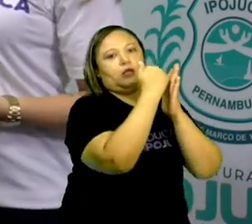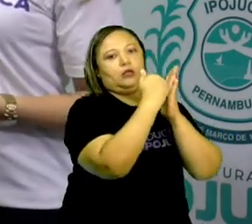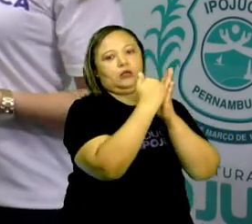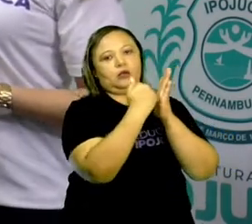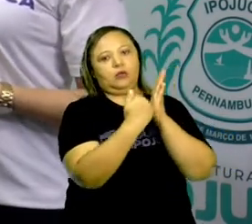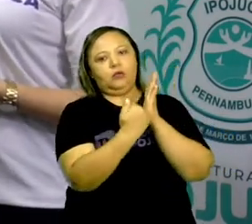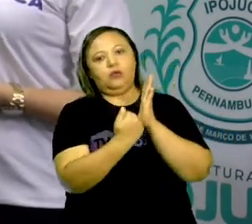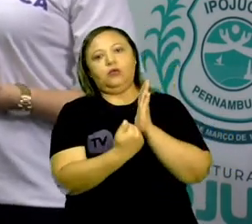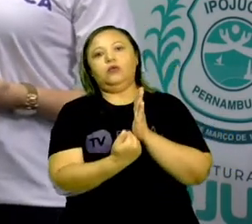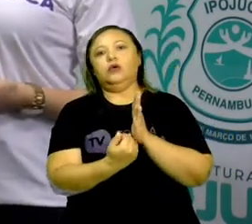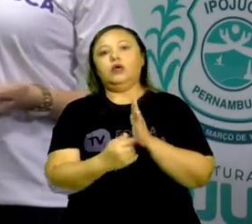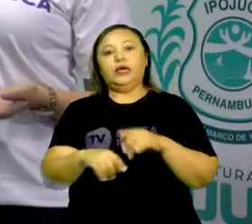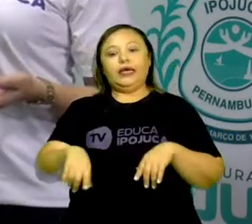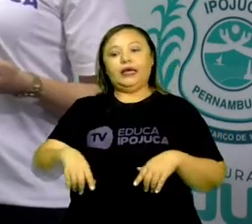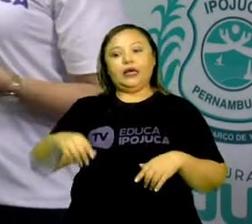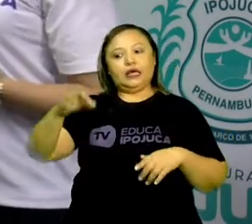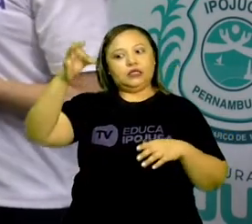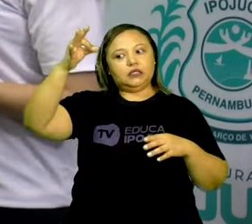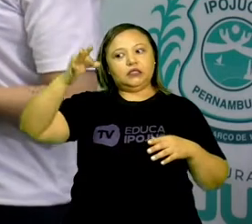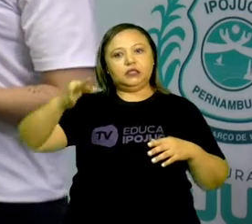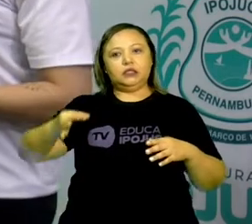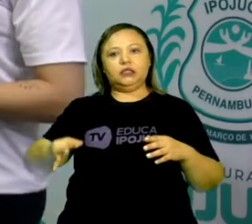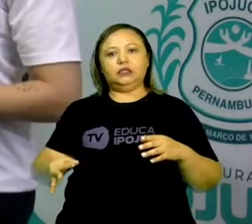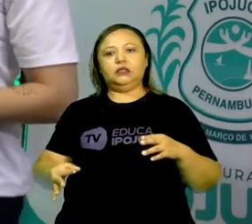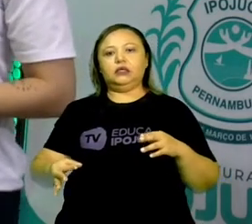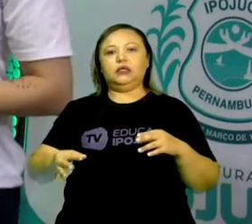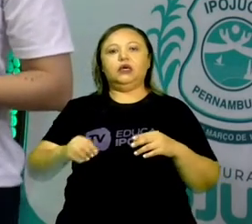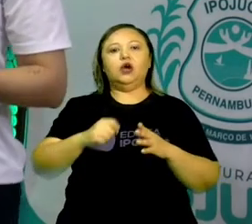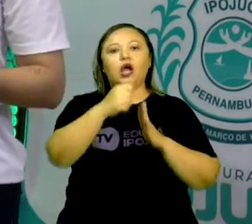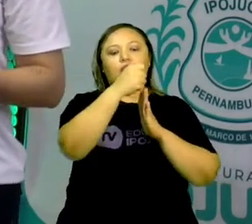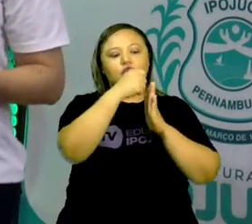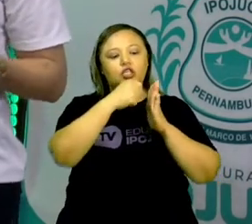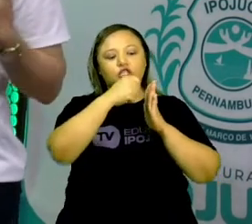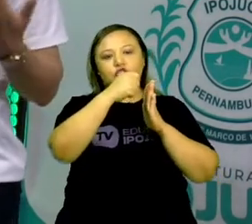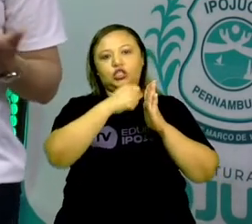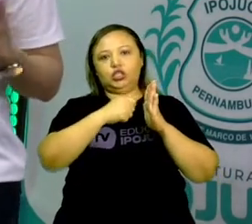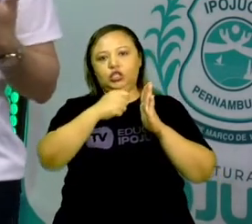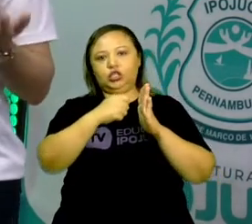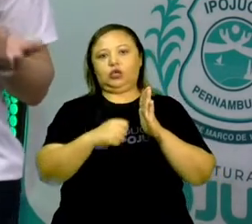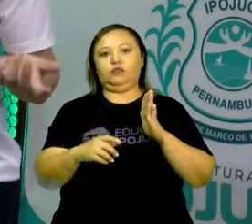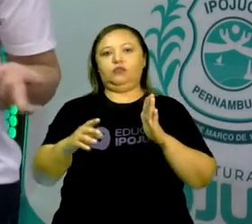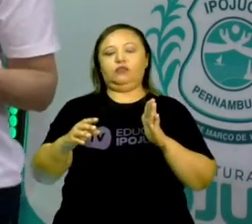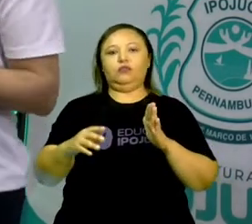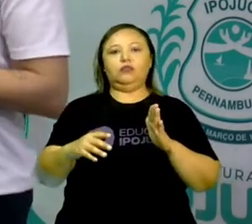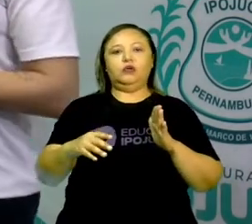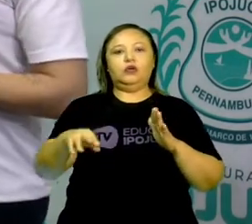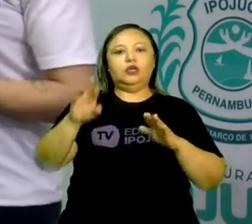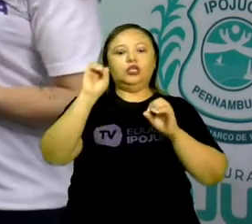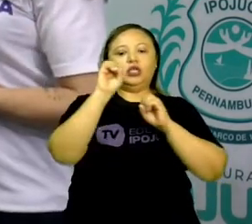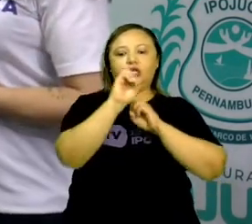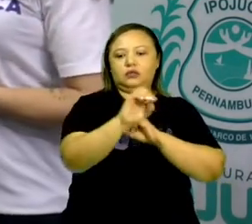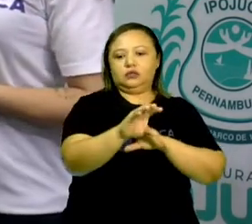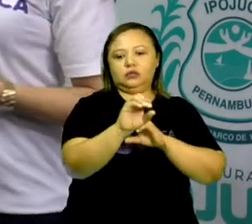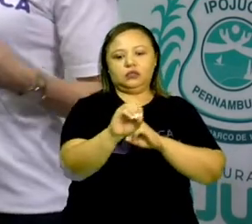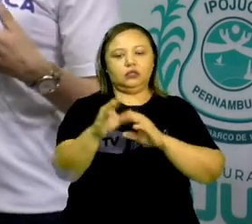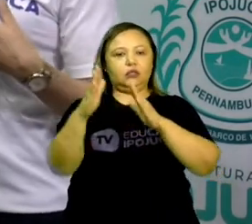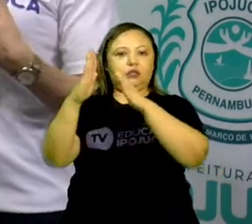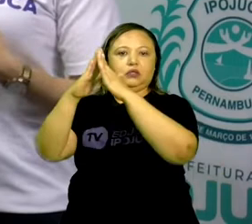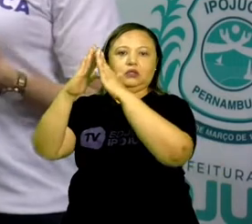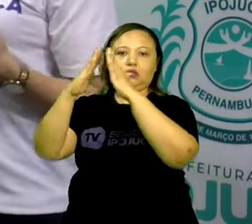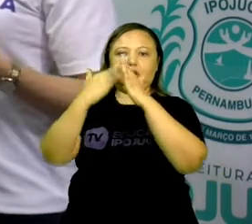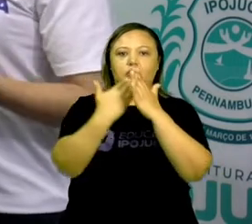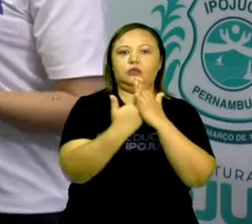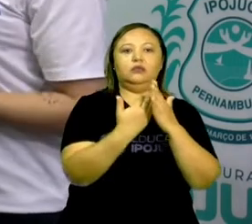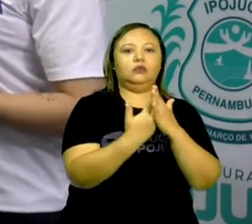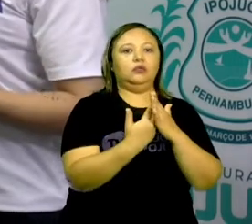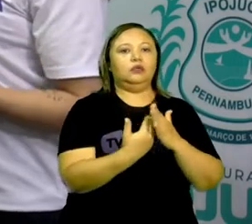norma padrão é o nome que se dá à variedade da língua usada oficialmente e ensinada nas escolas. Trata-se